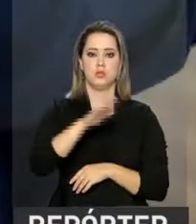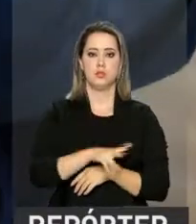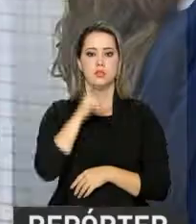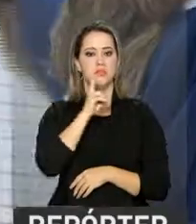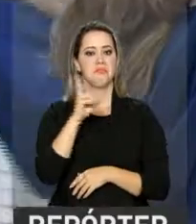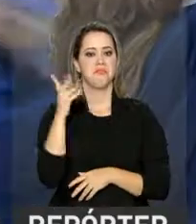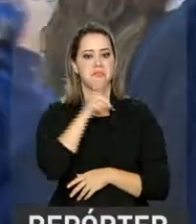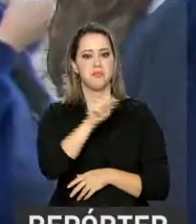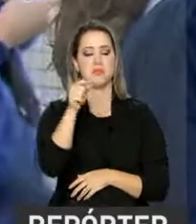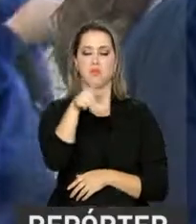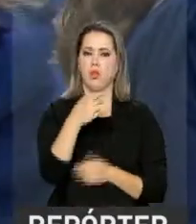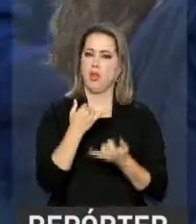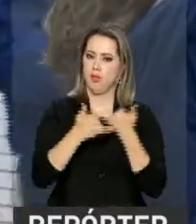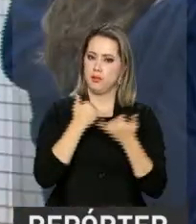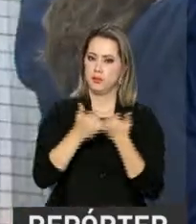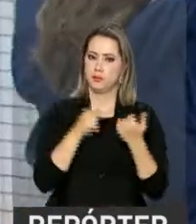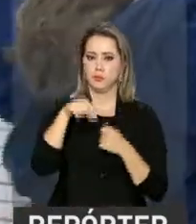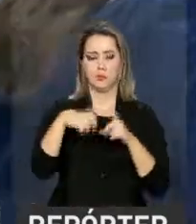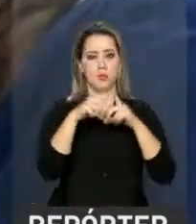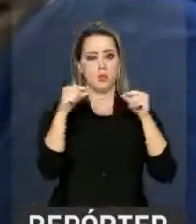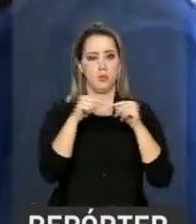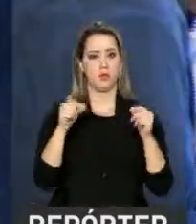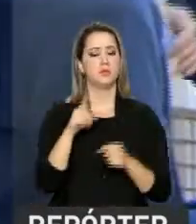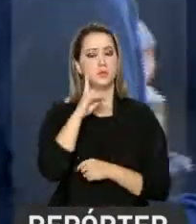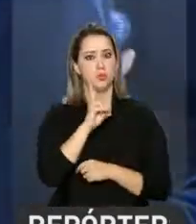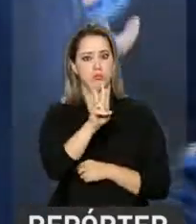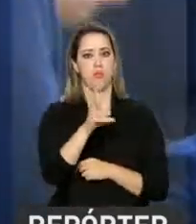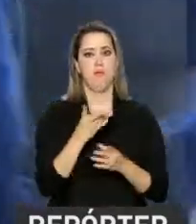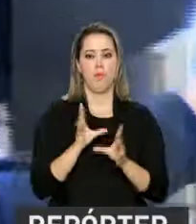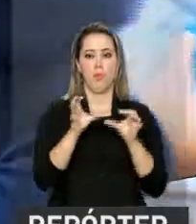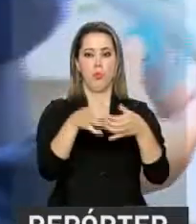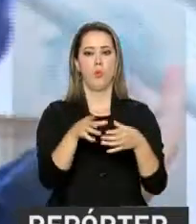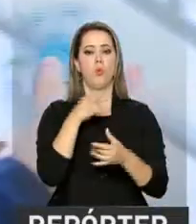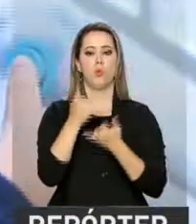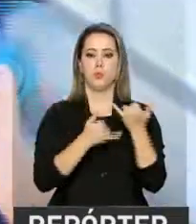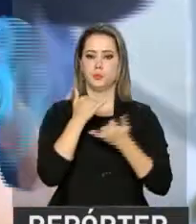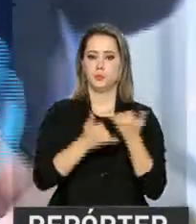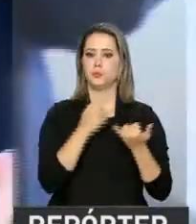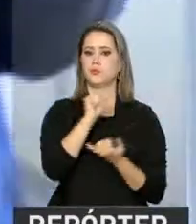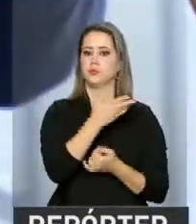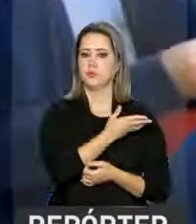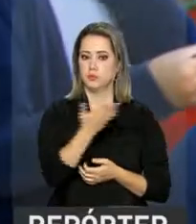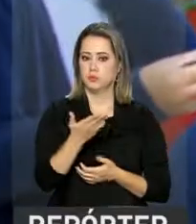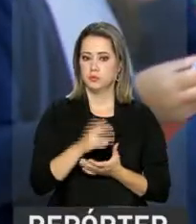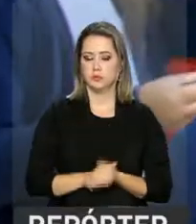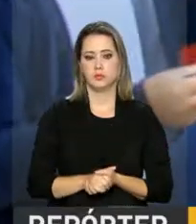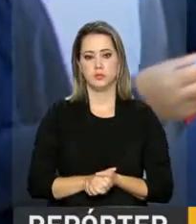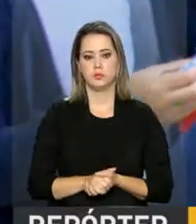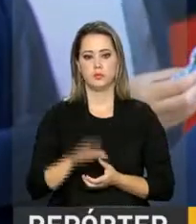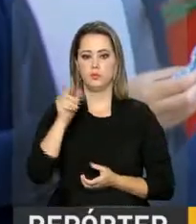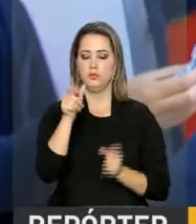o intervalo dessa escola em brasília não pode se passar um grupo se divertindo com hands sinners todo